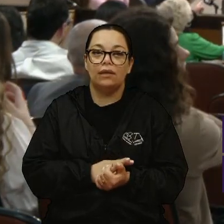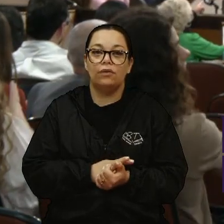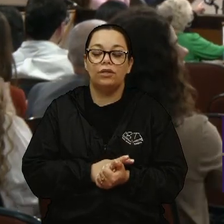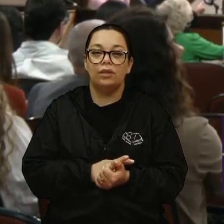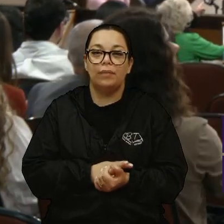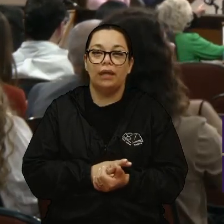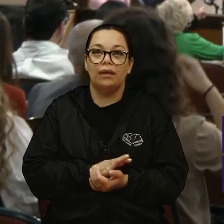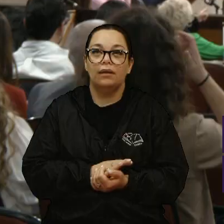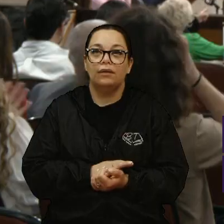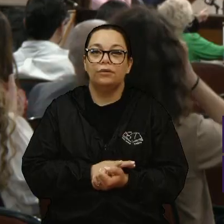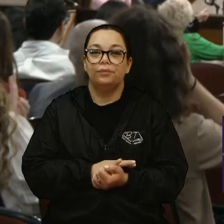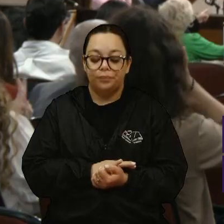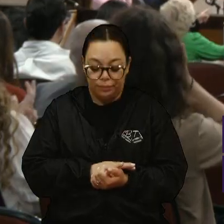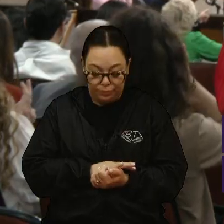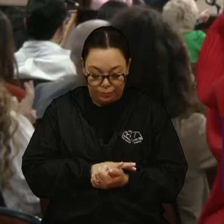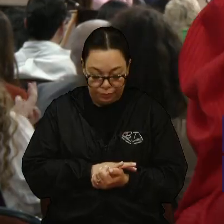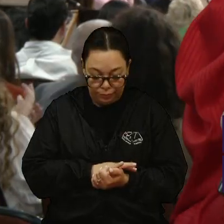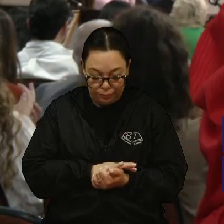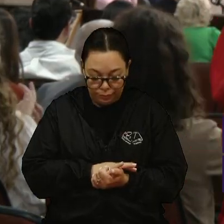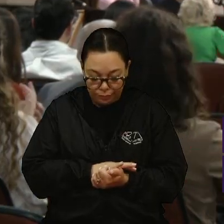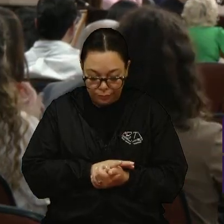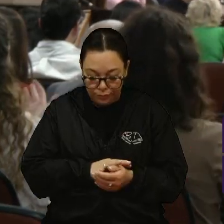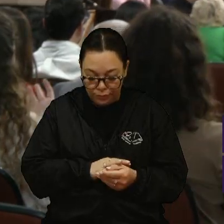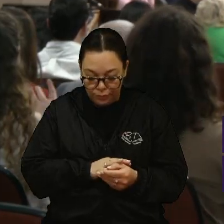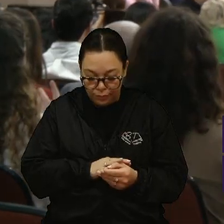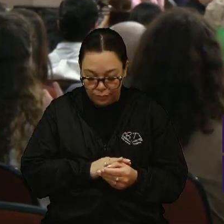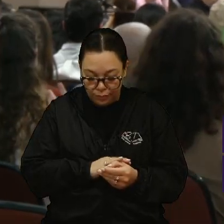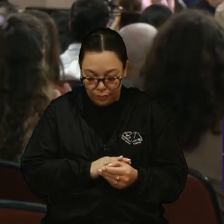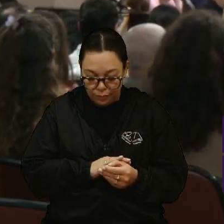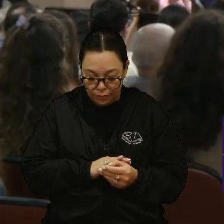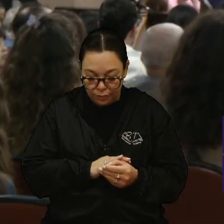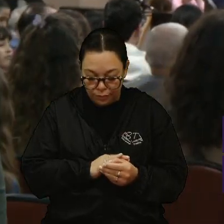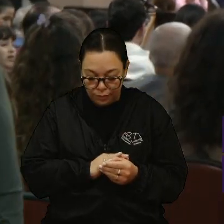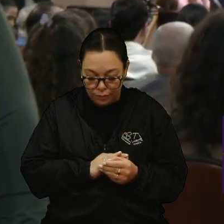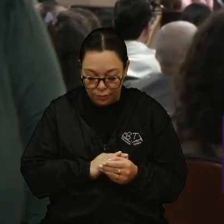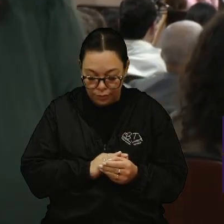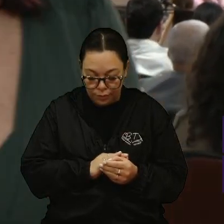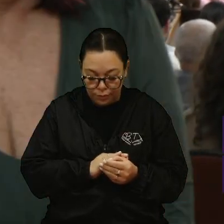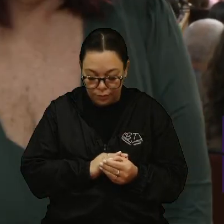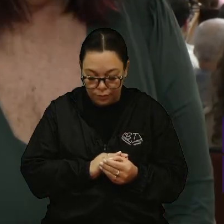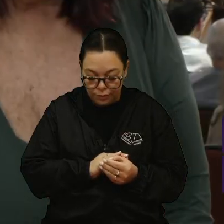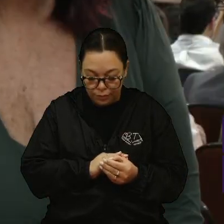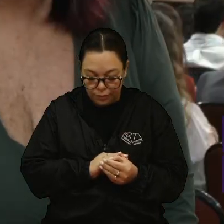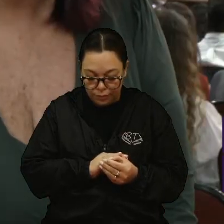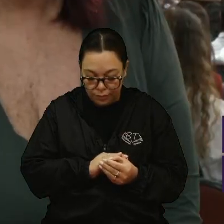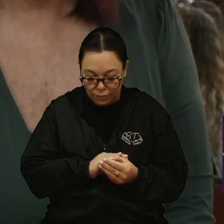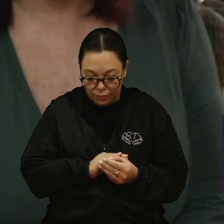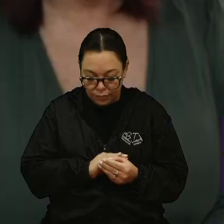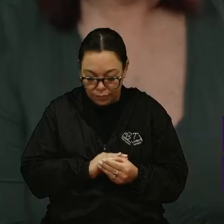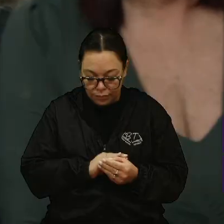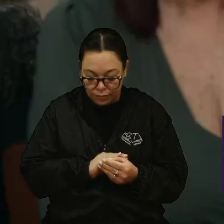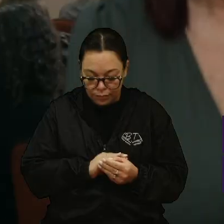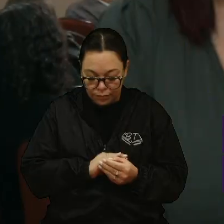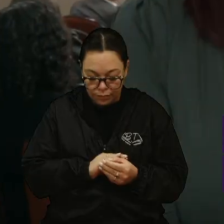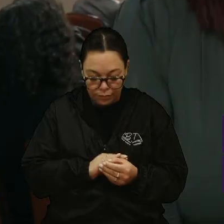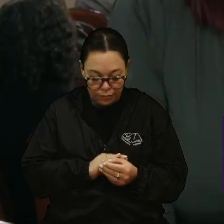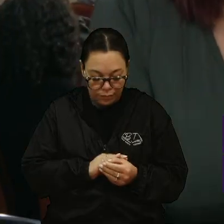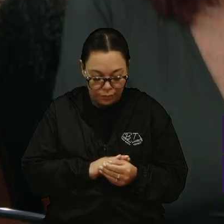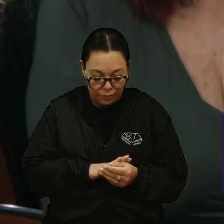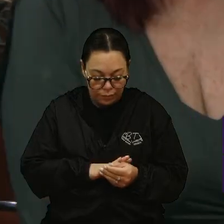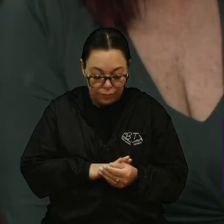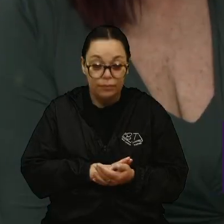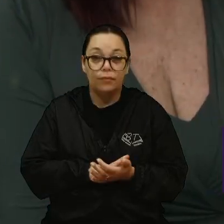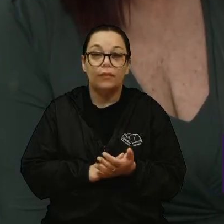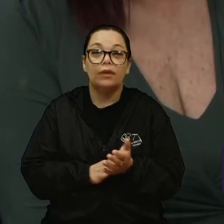na luta pelos direitos humanos. Aqui ao meu lado está a vereadora Rose Frigieri, que integra a Comissão dos